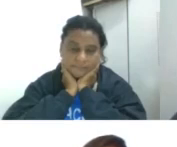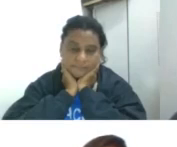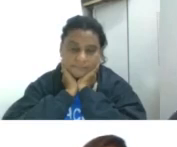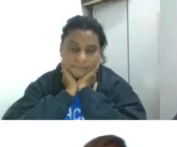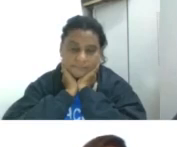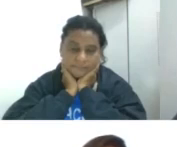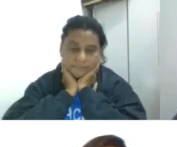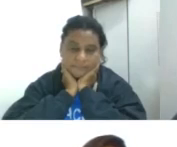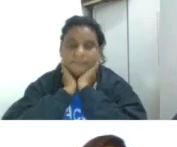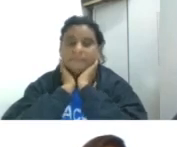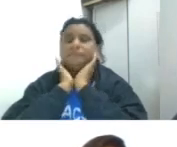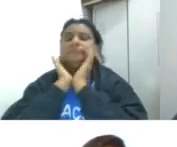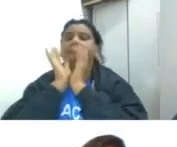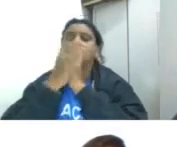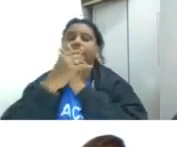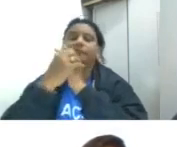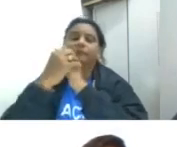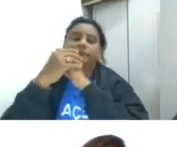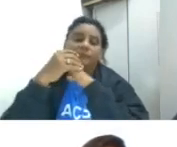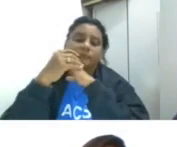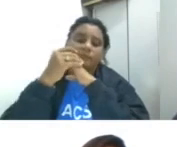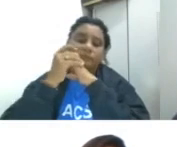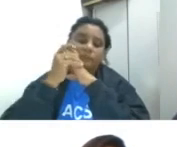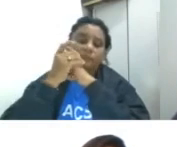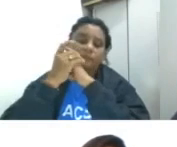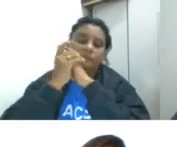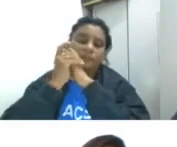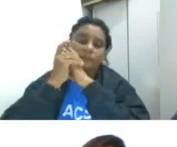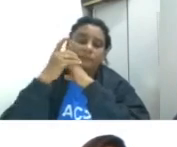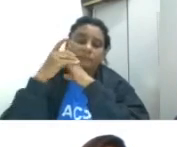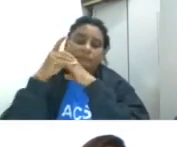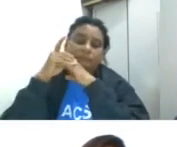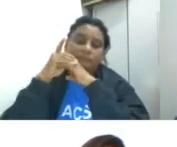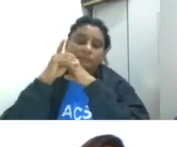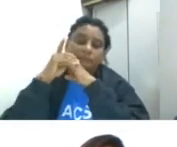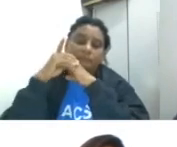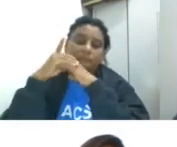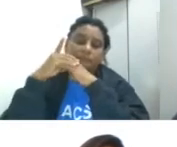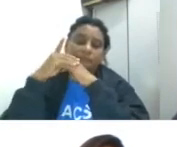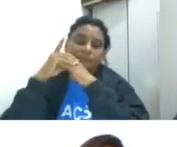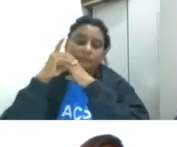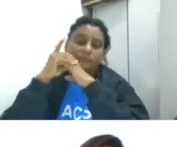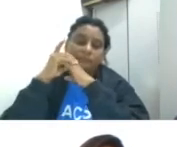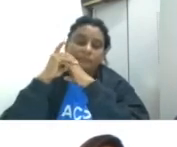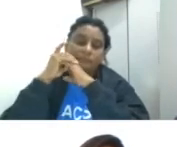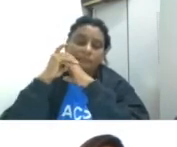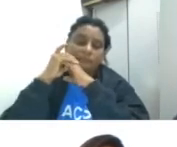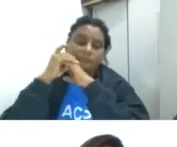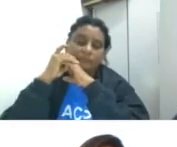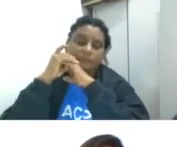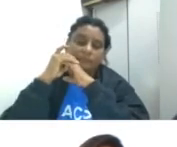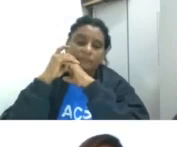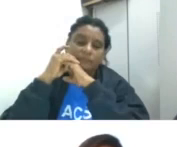de manutenção que a gente acolha esse paciente e oriente sobre a importância dele finalizar a segunda fase do tratamento até o sexto mês